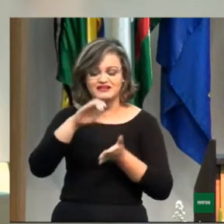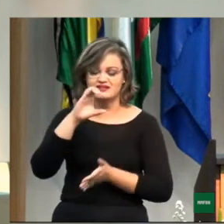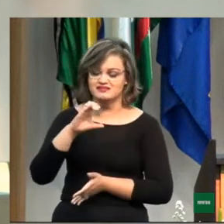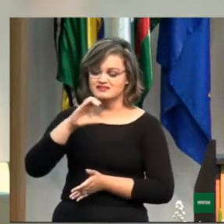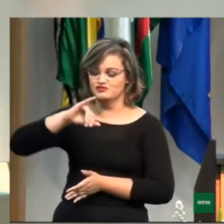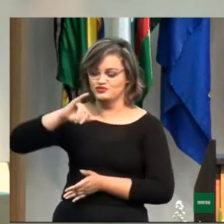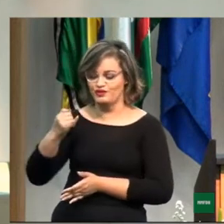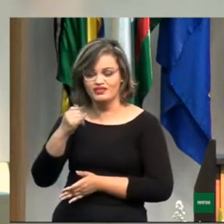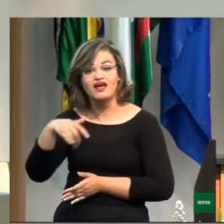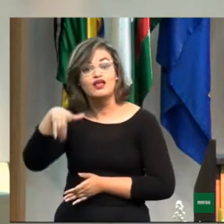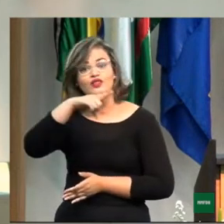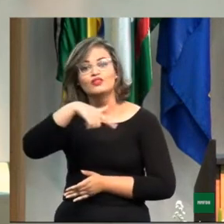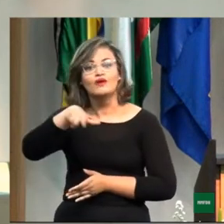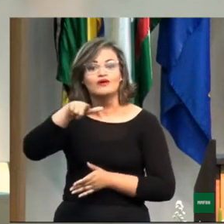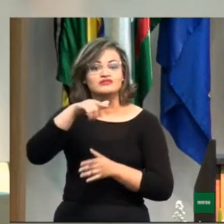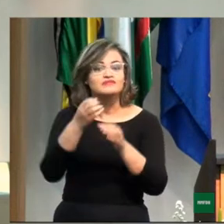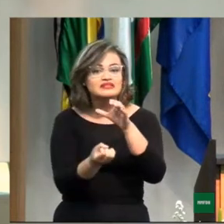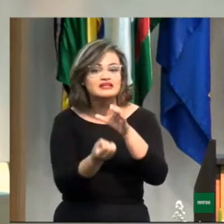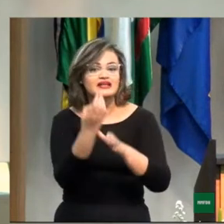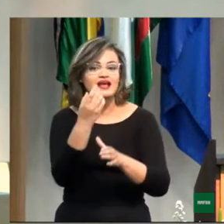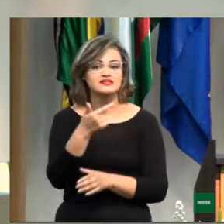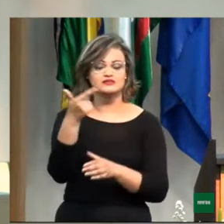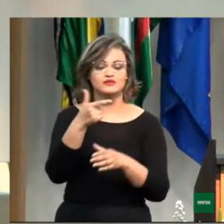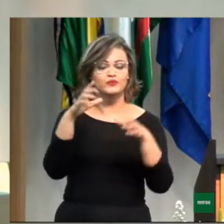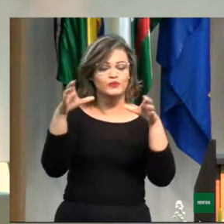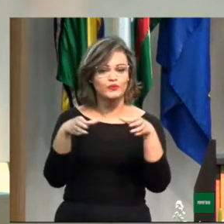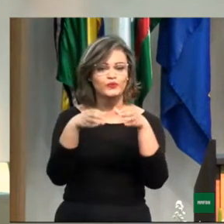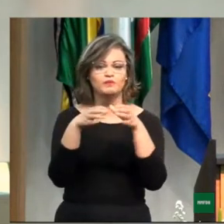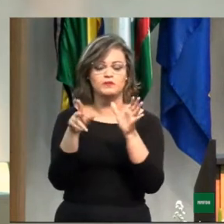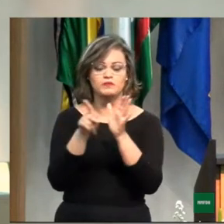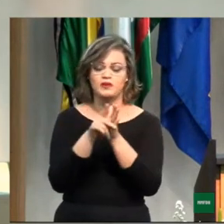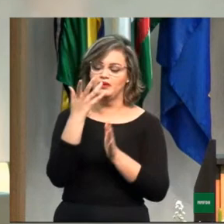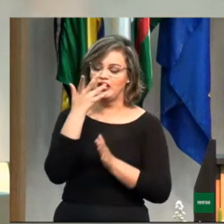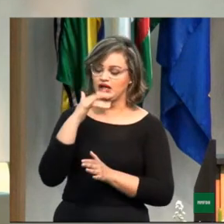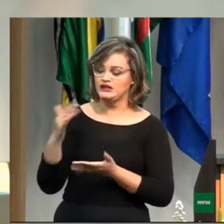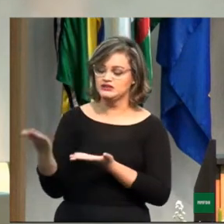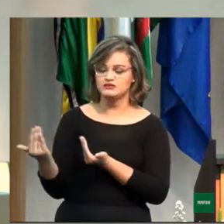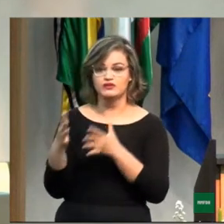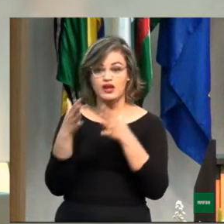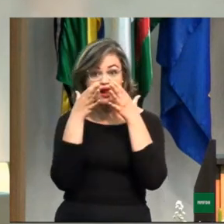a subcomissão da criança e do adolescente.